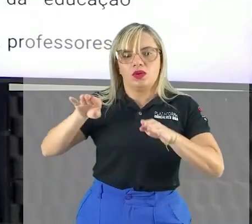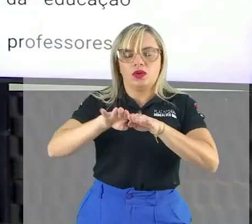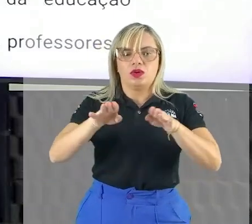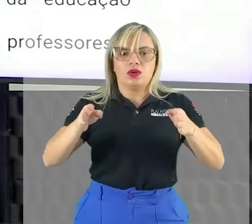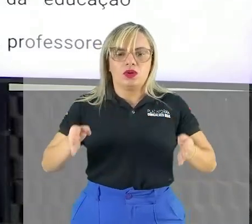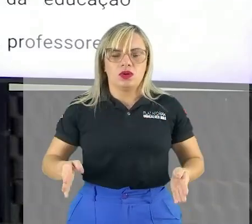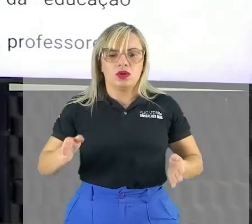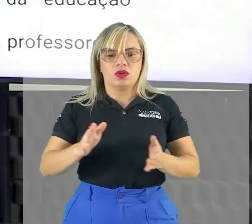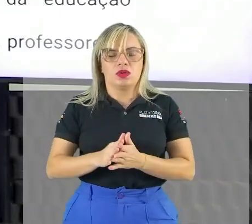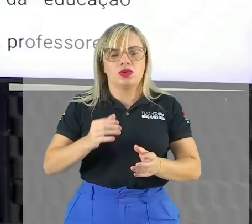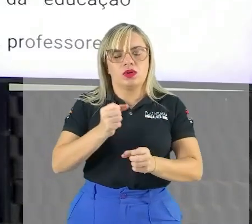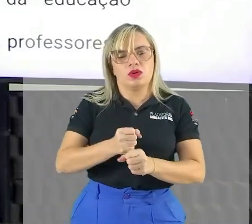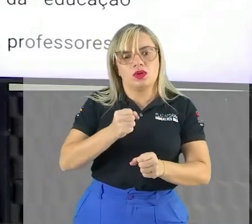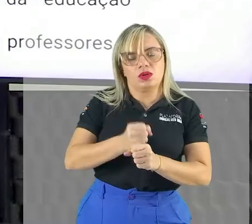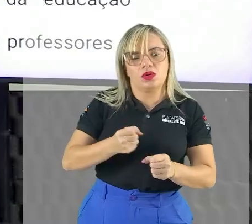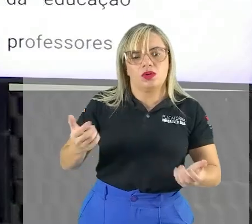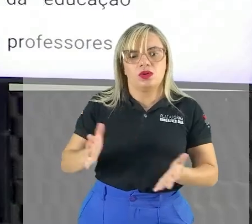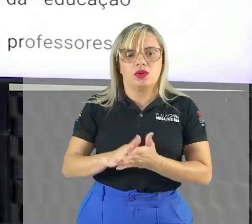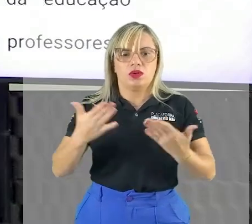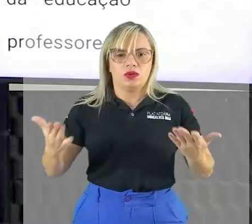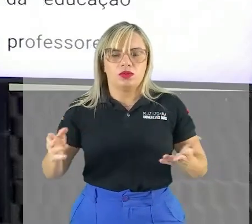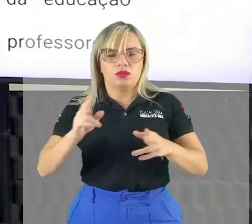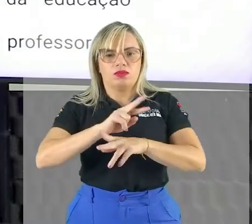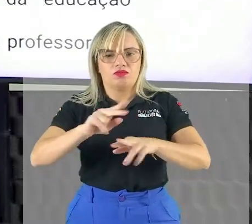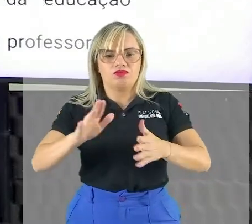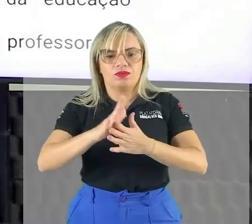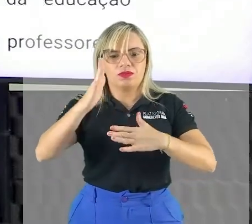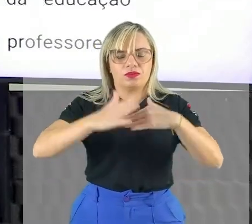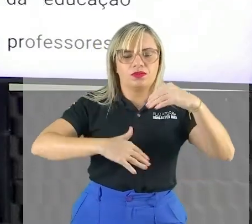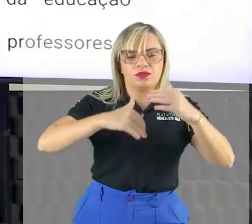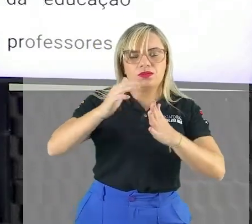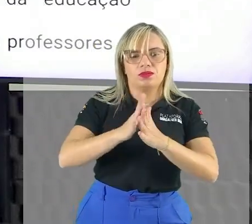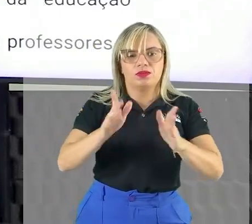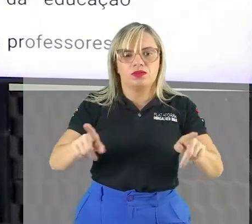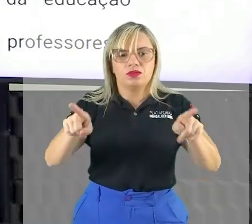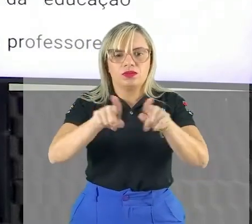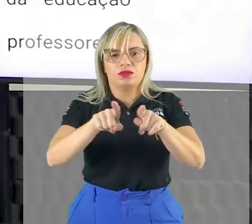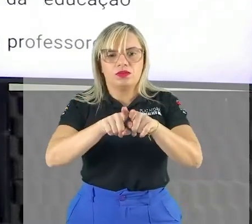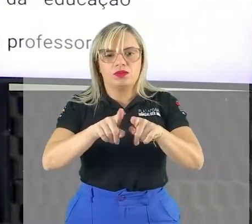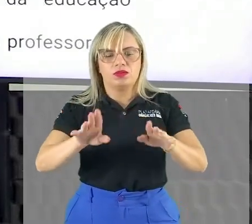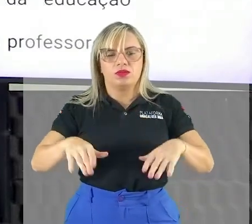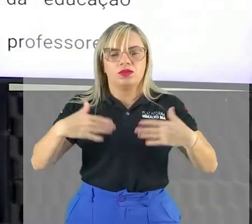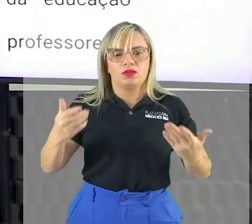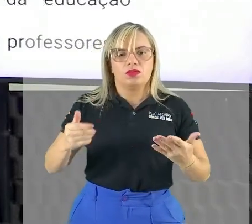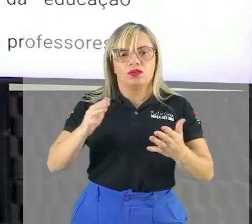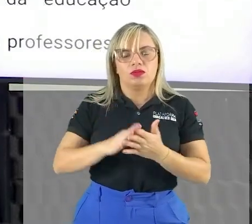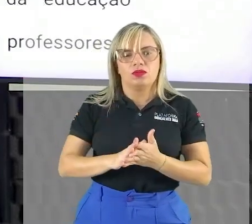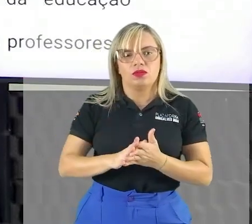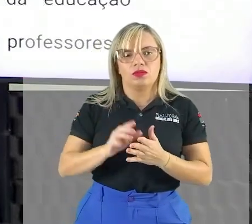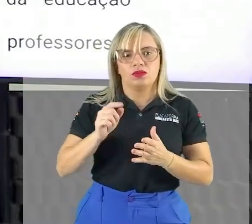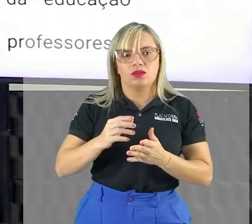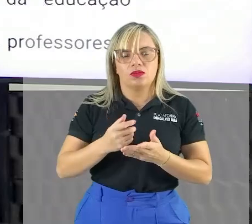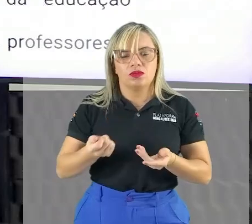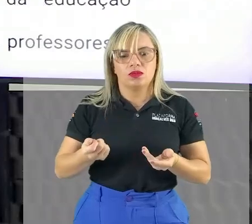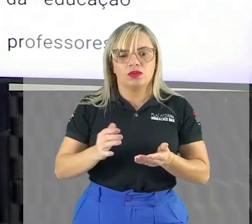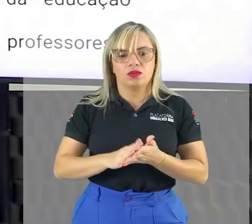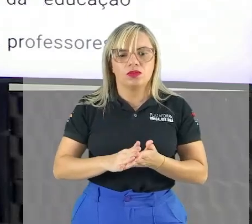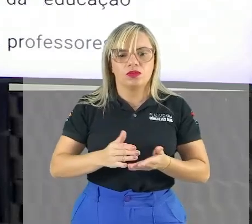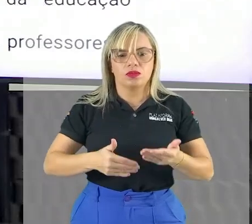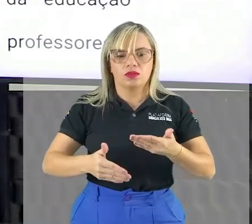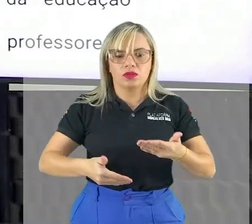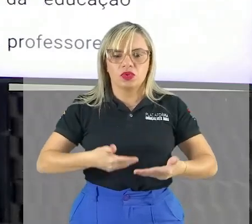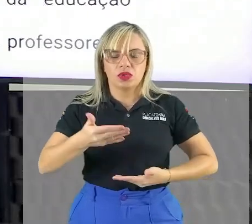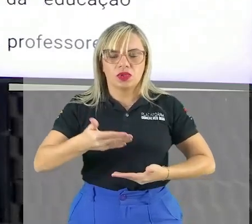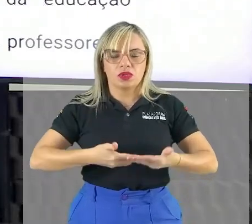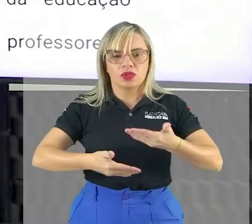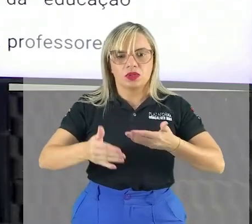assim nas demais profissões. E isso também está dentro das questões também da educação, que